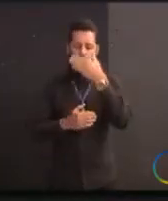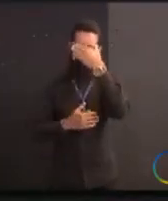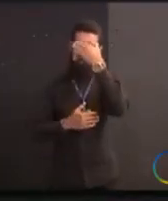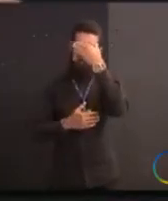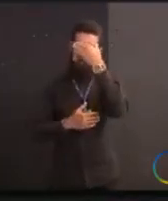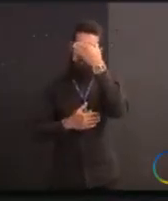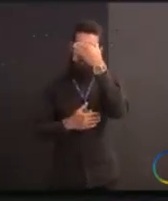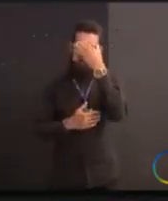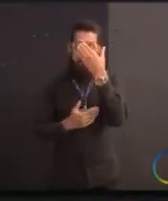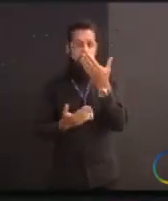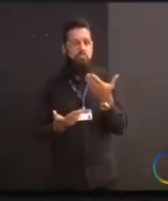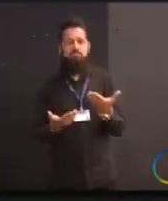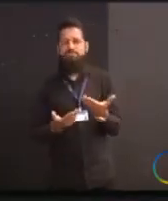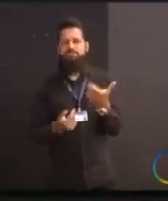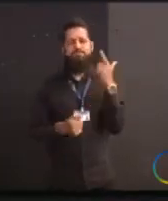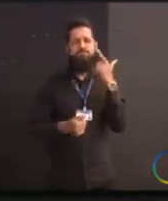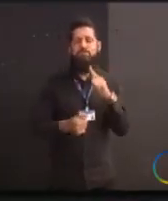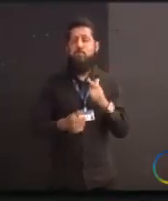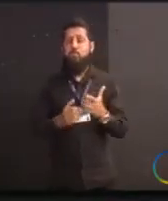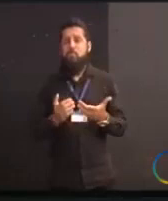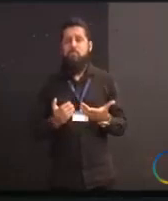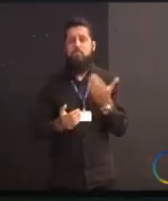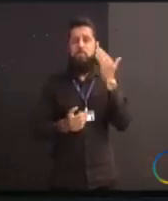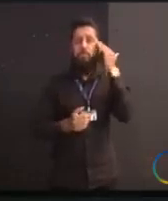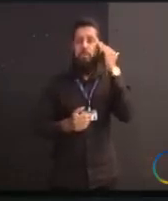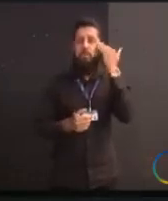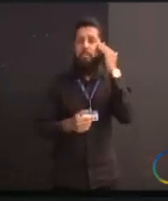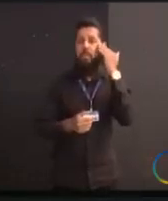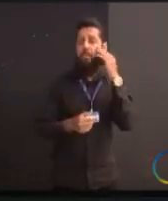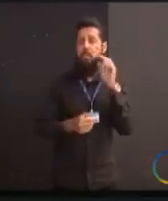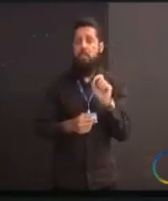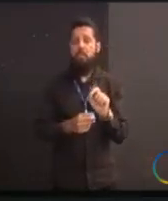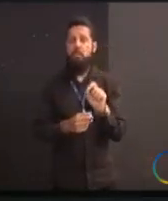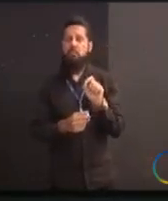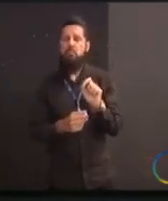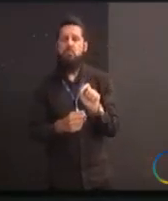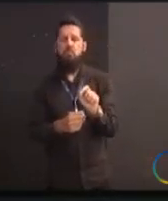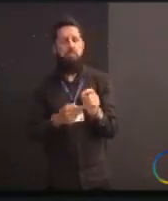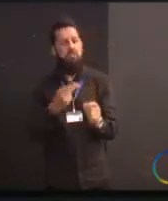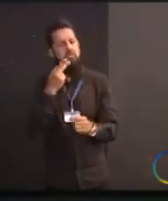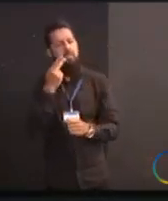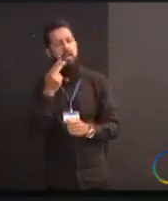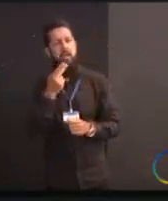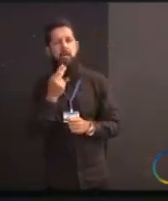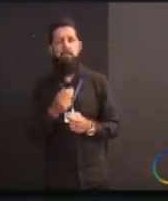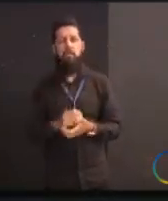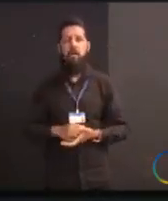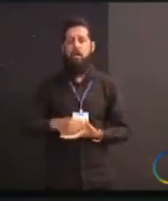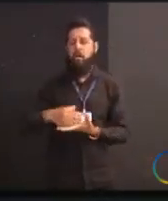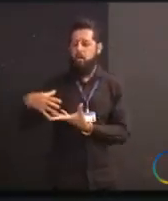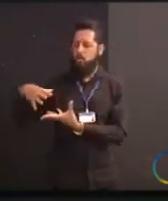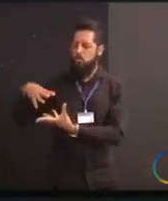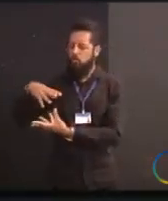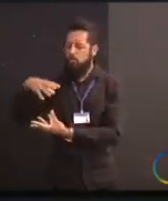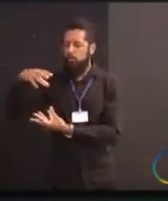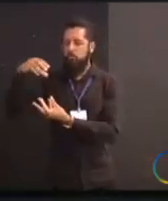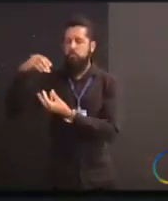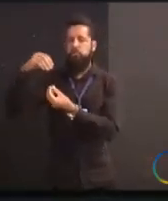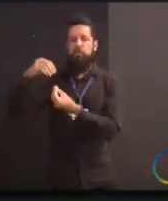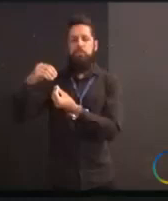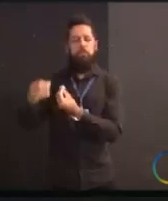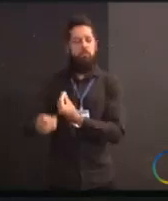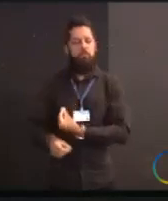o que acontecia em torno dele, ele dizia que estes espíritos viviam no arco